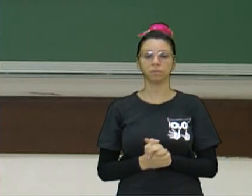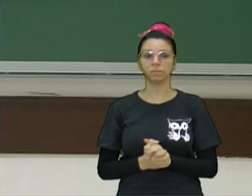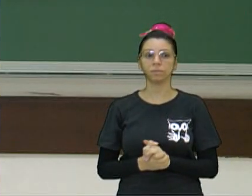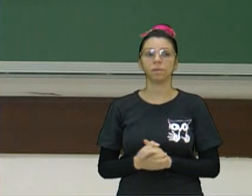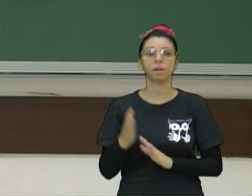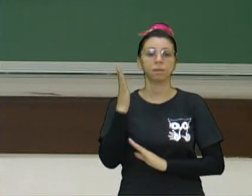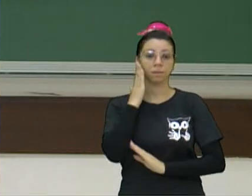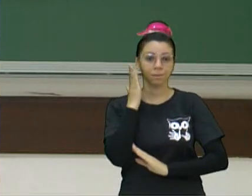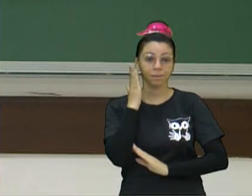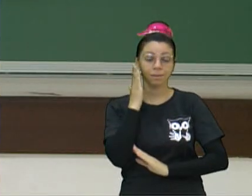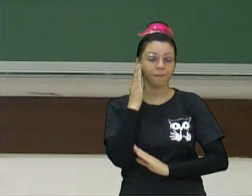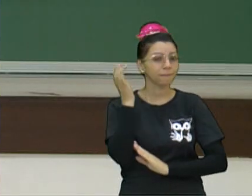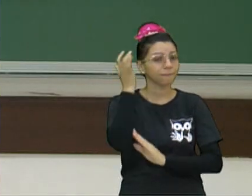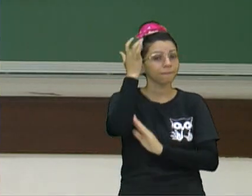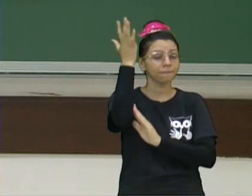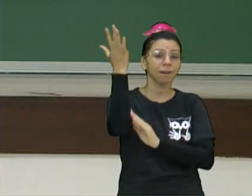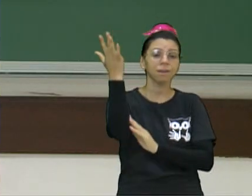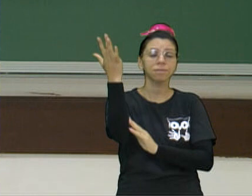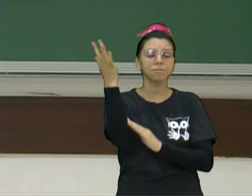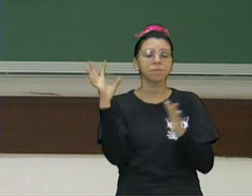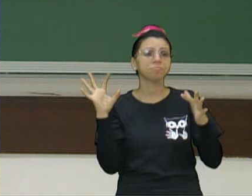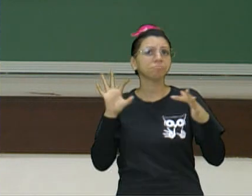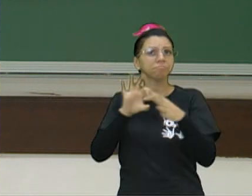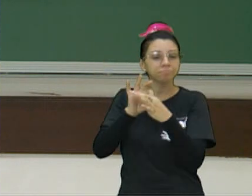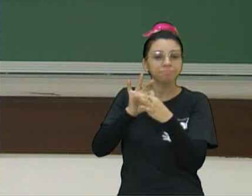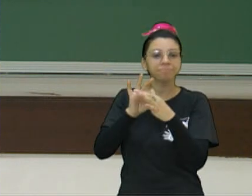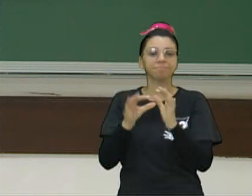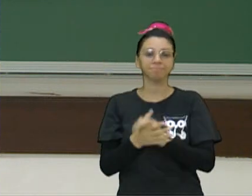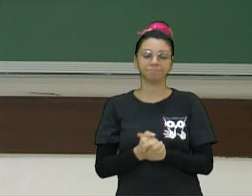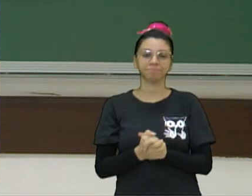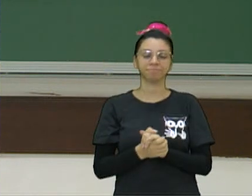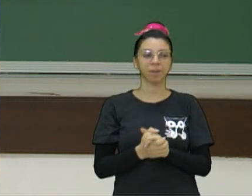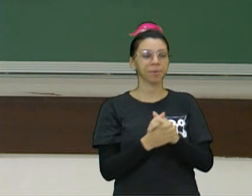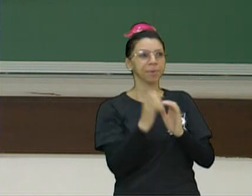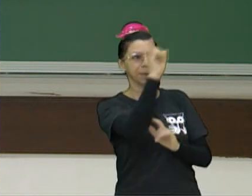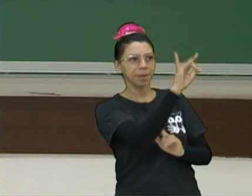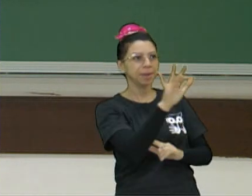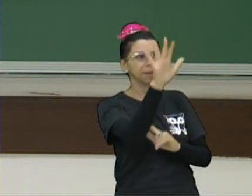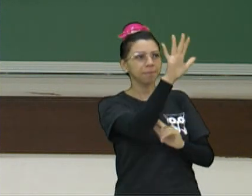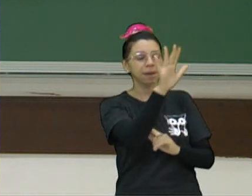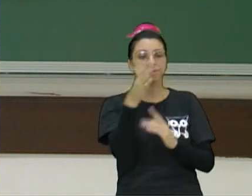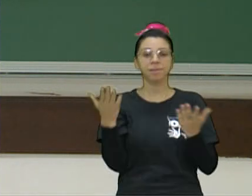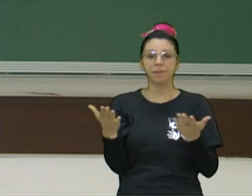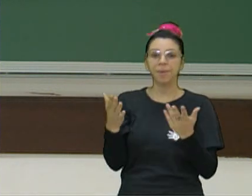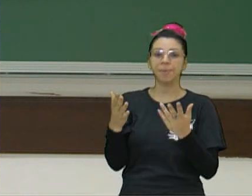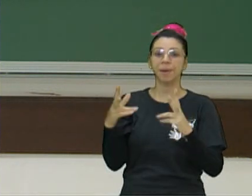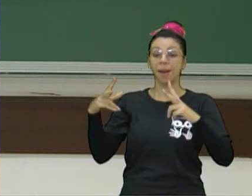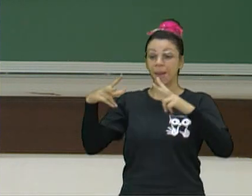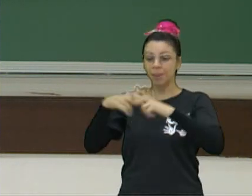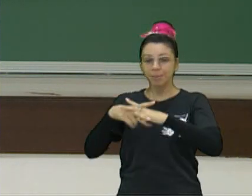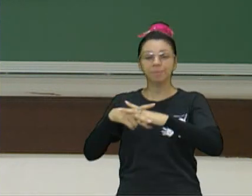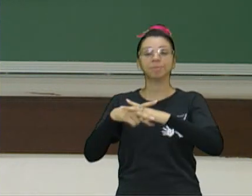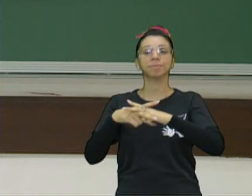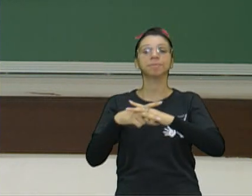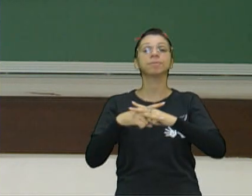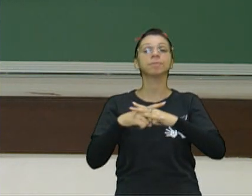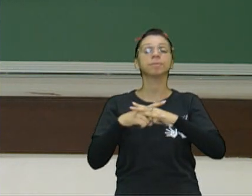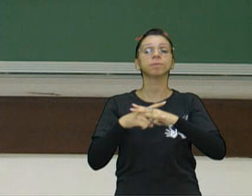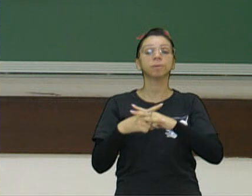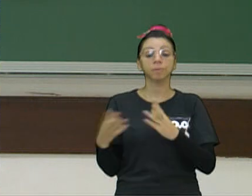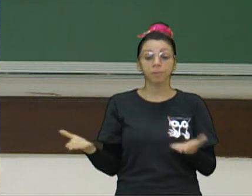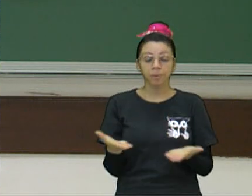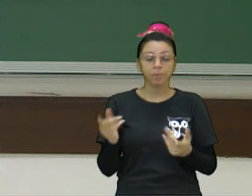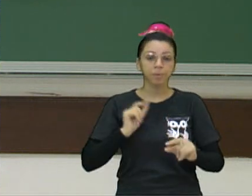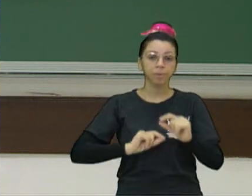através das imagens já ficou fácil de assimilar, né? Então, aqueles que ainda não assimilaram, a luta de hoje, trabalhada na aula de hoje, na aula que vem